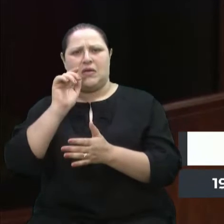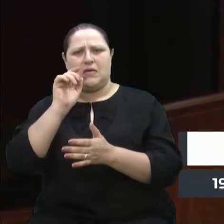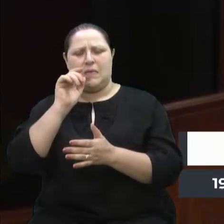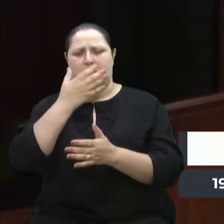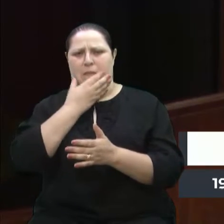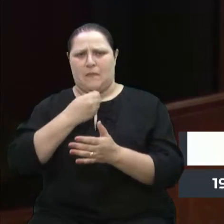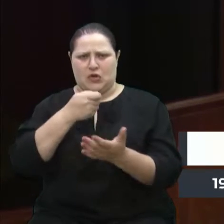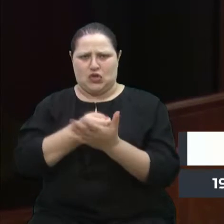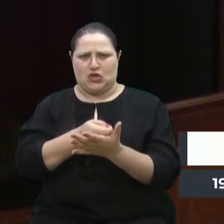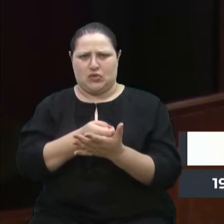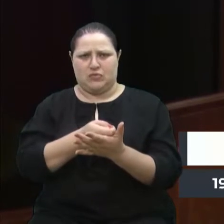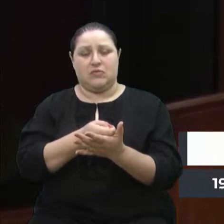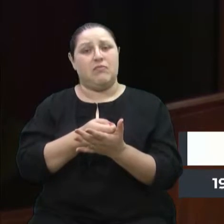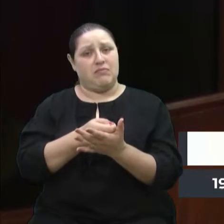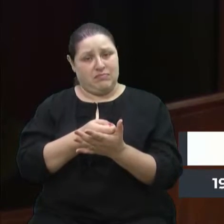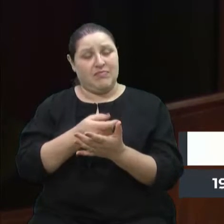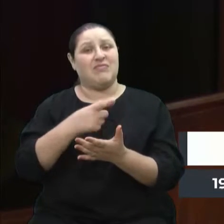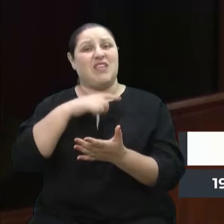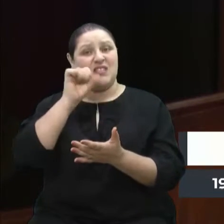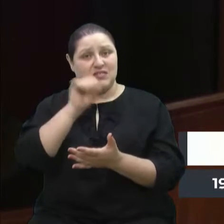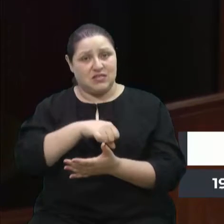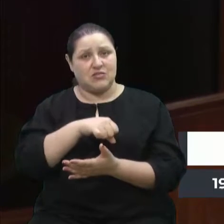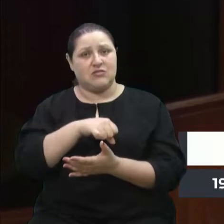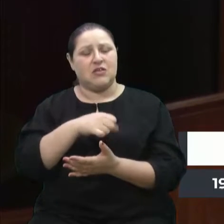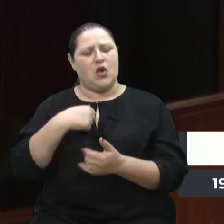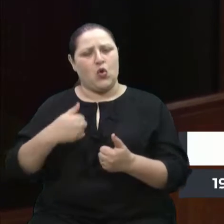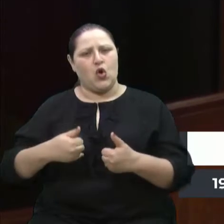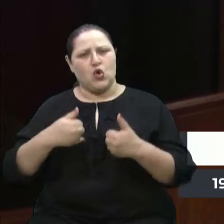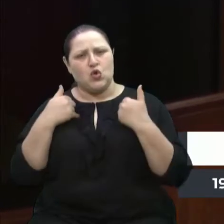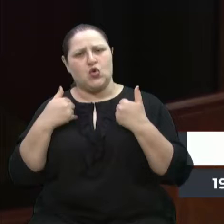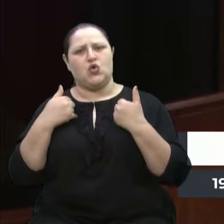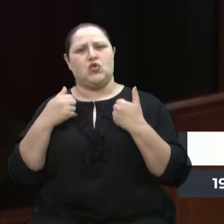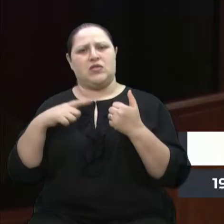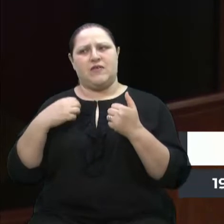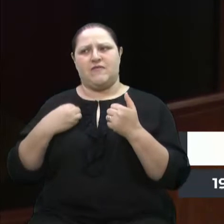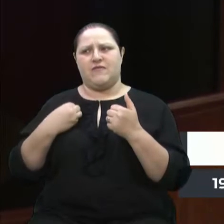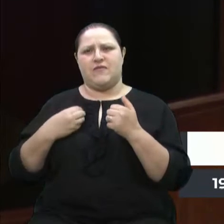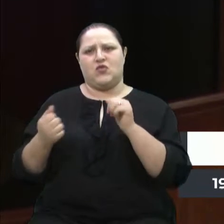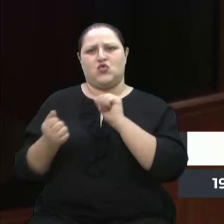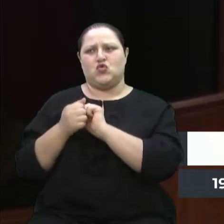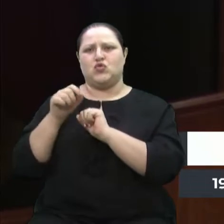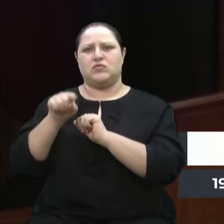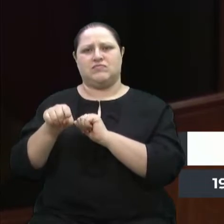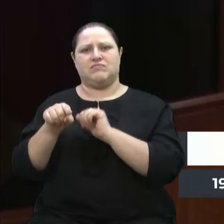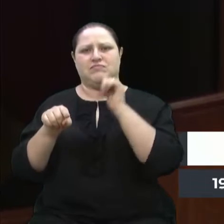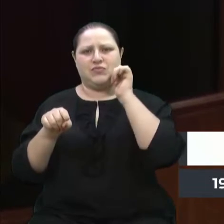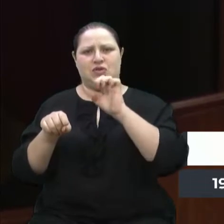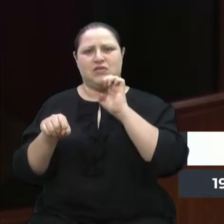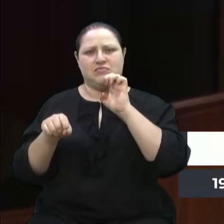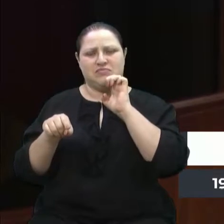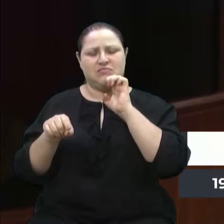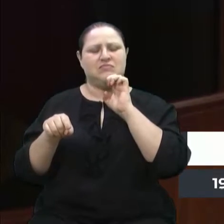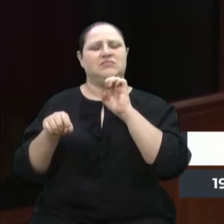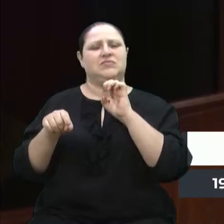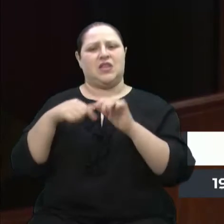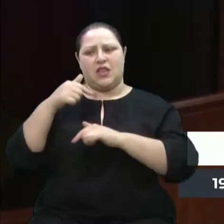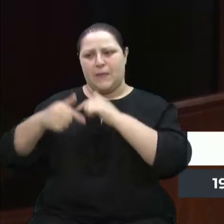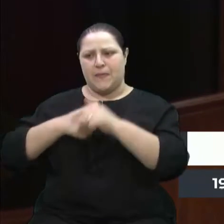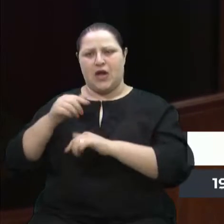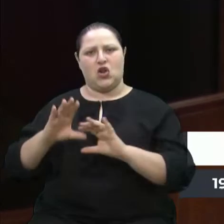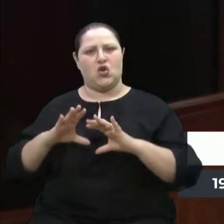tenho muito orgulho de estar aqui com a senhora e do seu trabalho, da sua coragem, dizer que a